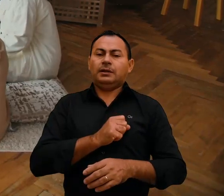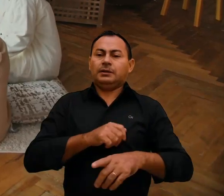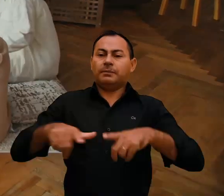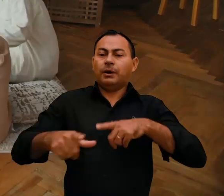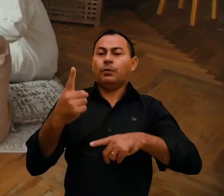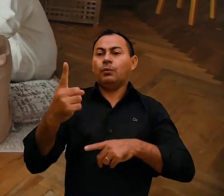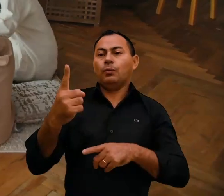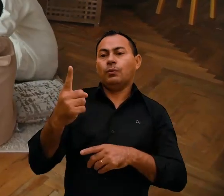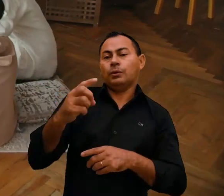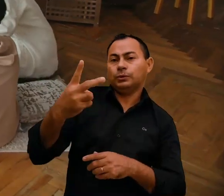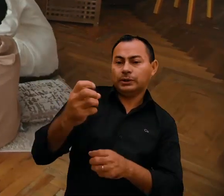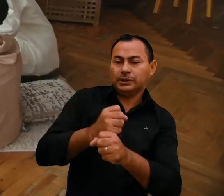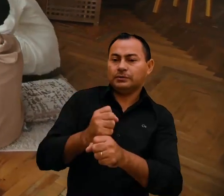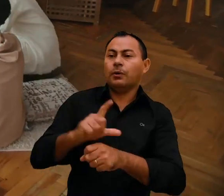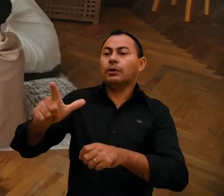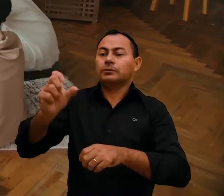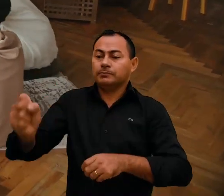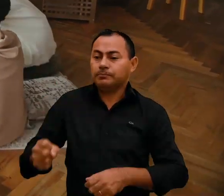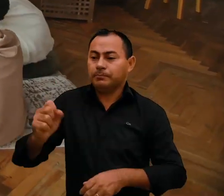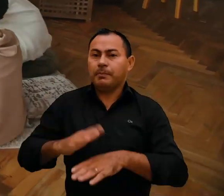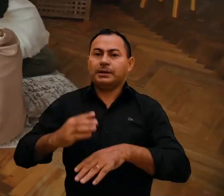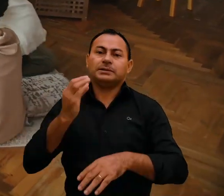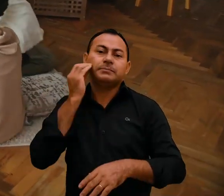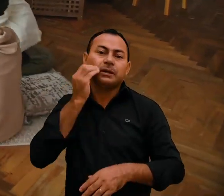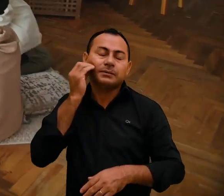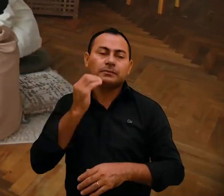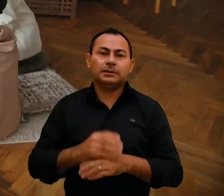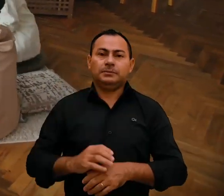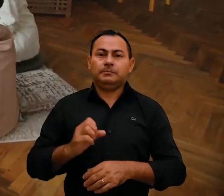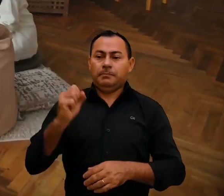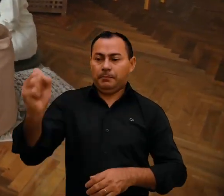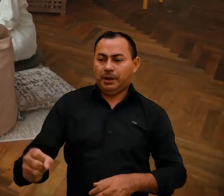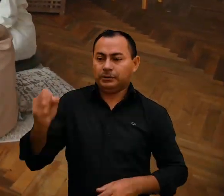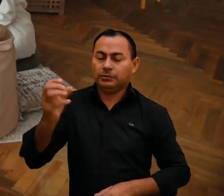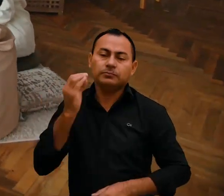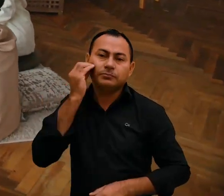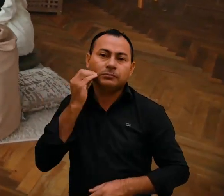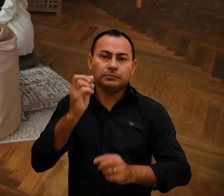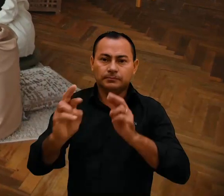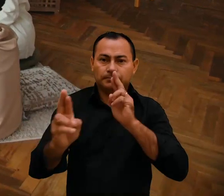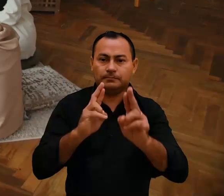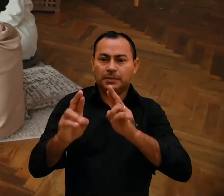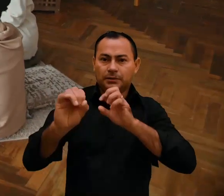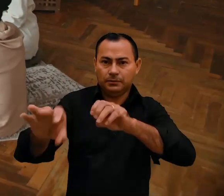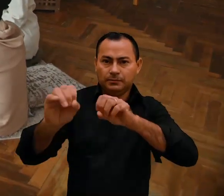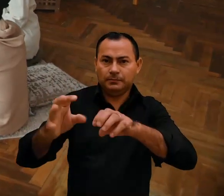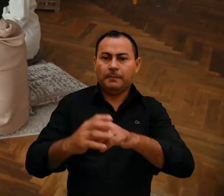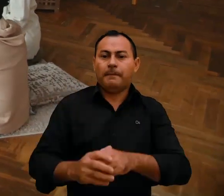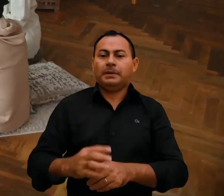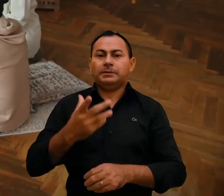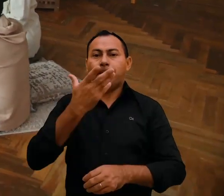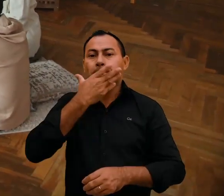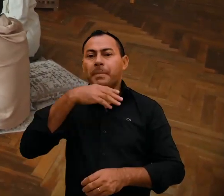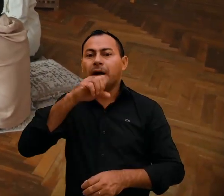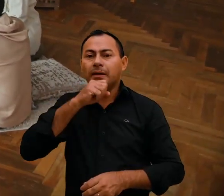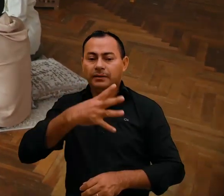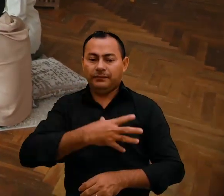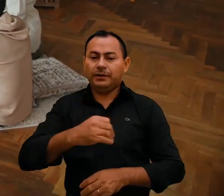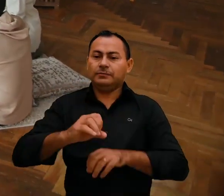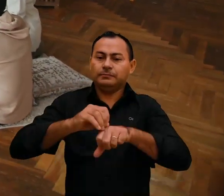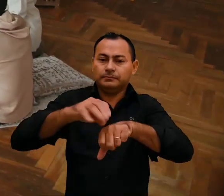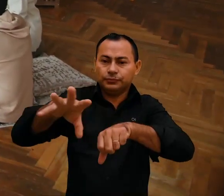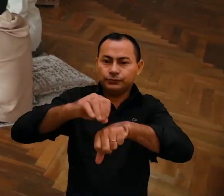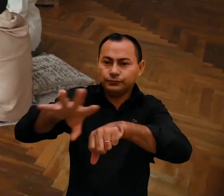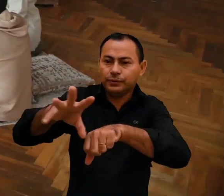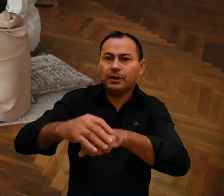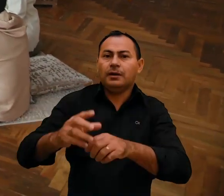trabalhar por um ano ou dois com outro pastor mais experiente esse pastor experiente Nesse contexto de relação Educacional de pai e filho